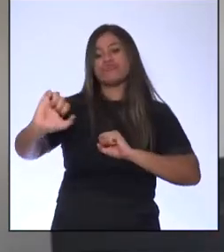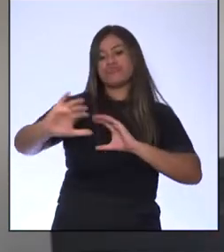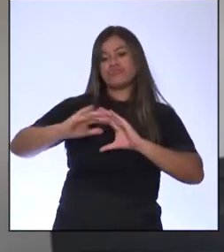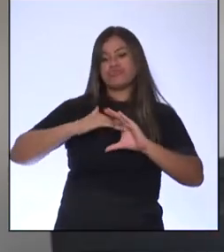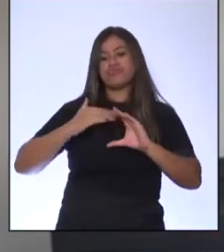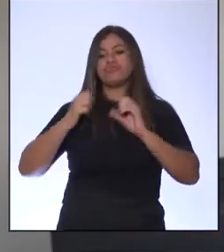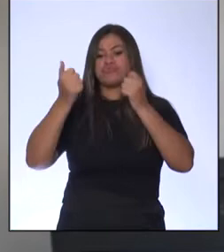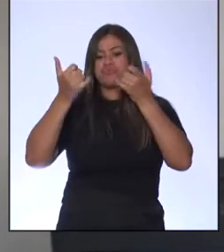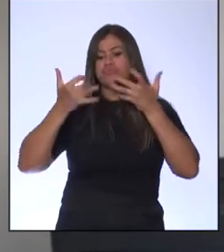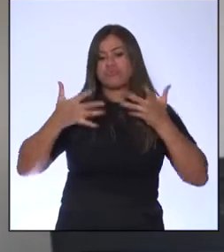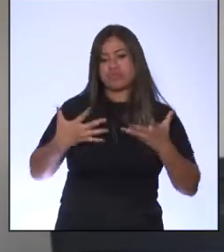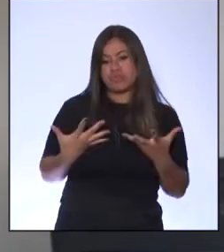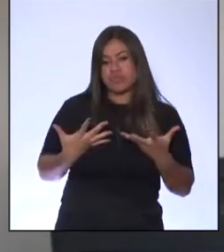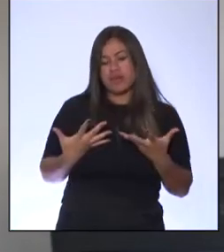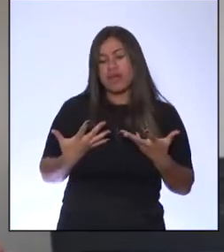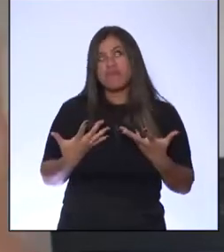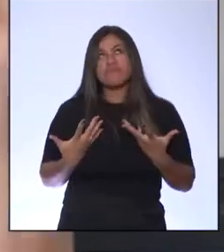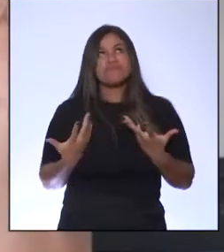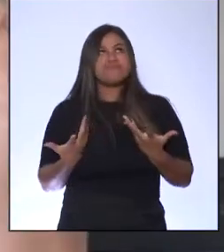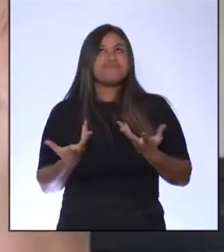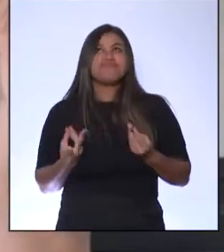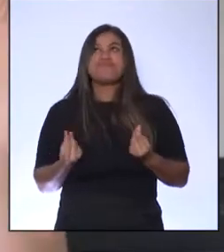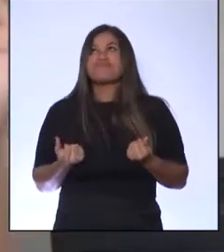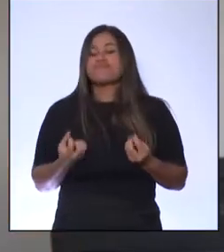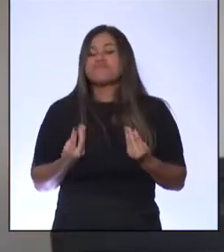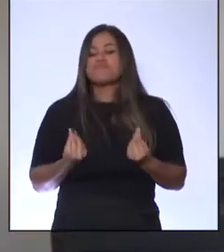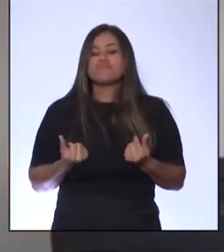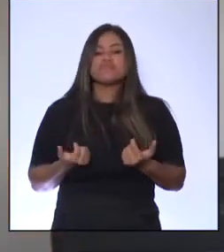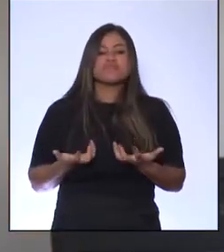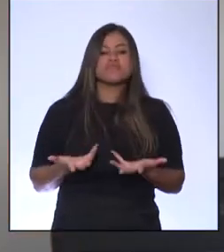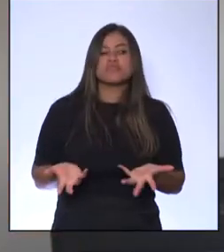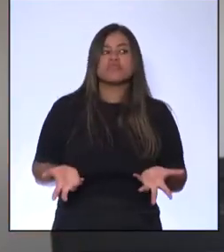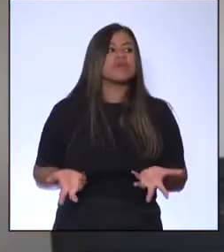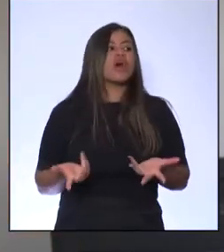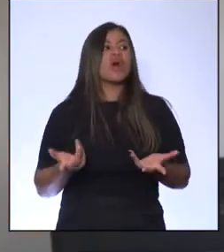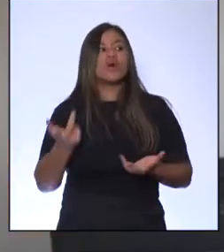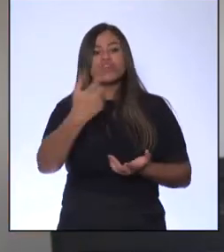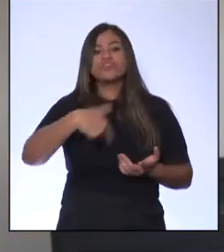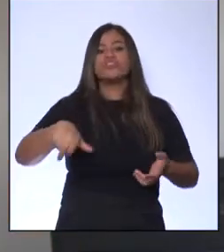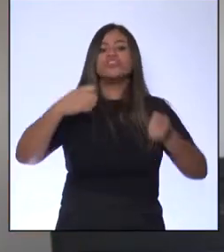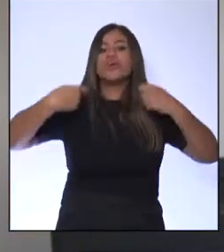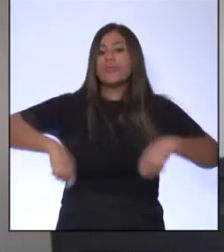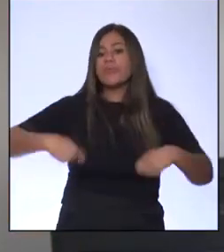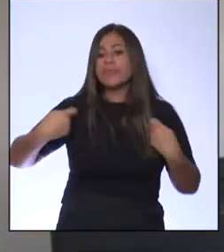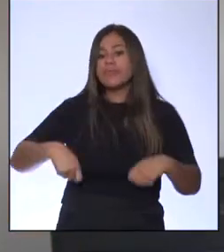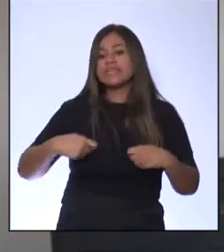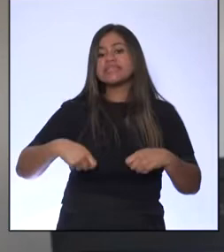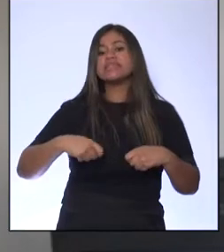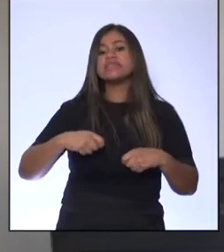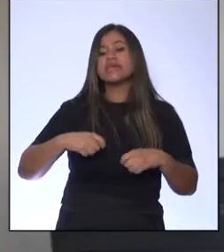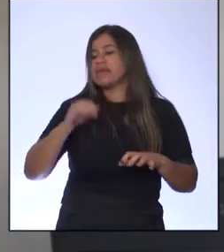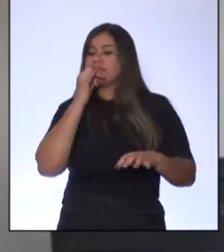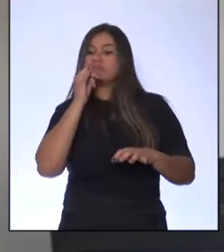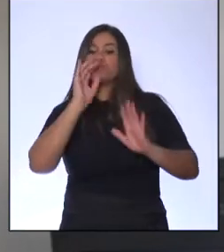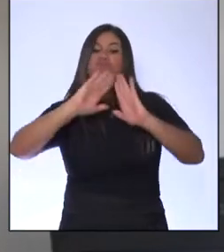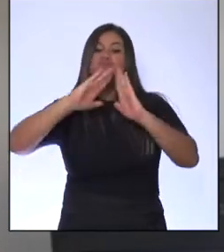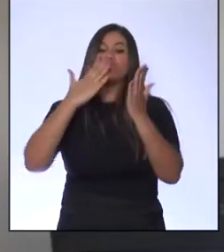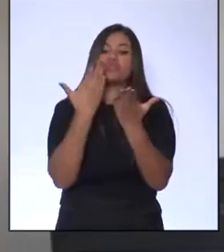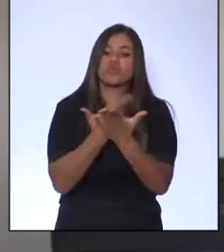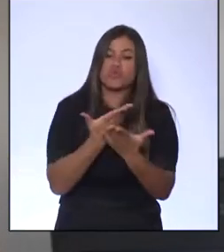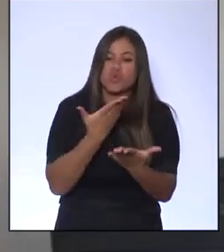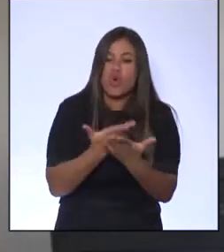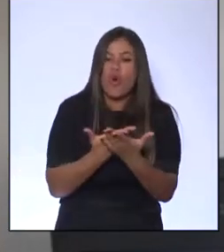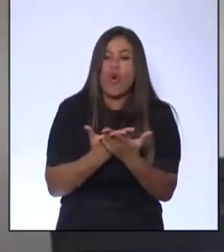em relação a o que a gente precisa para ter uma escola que responda